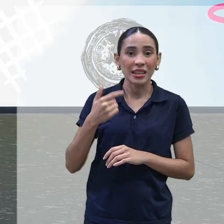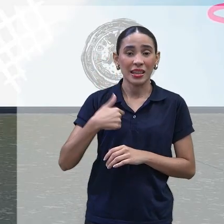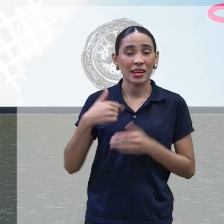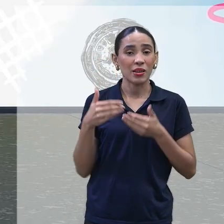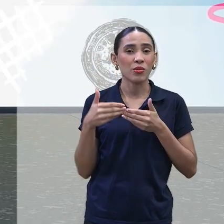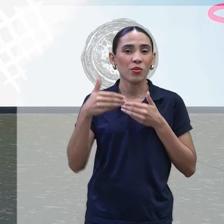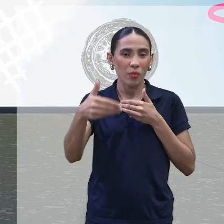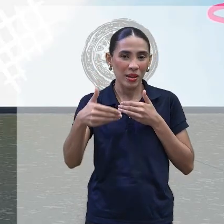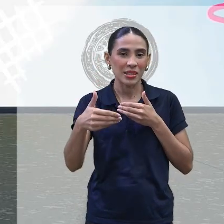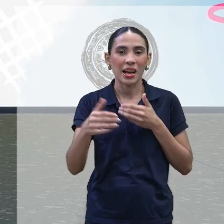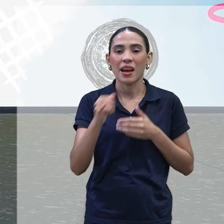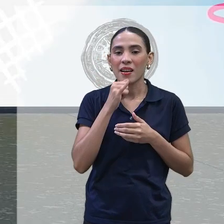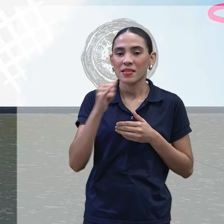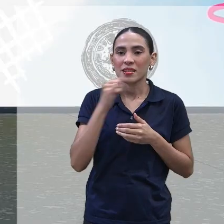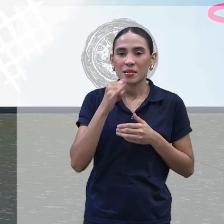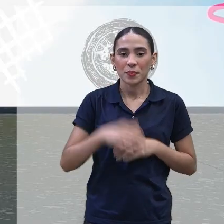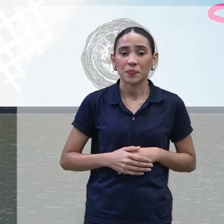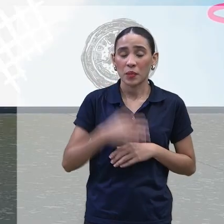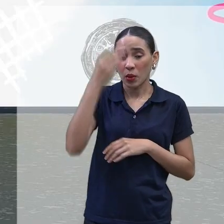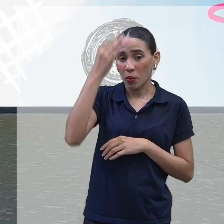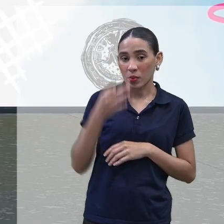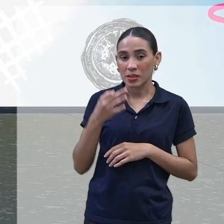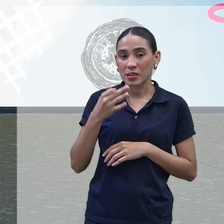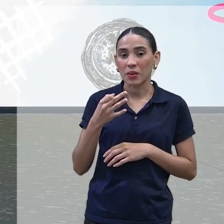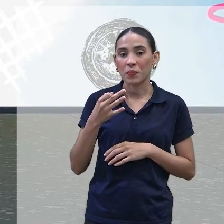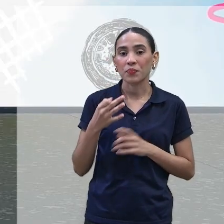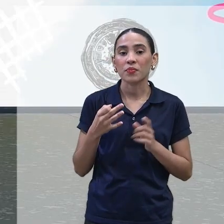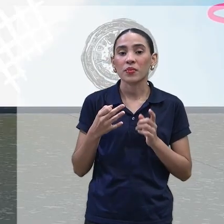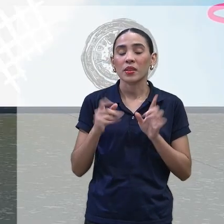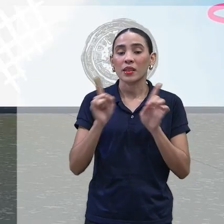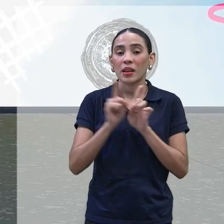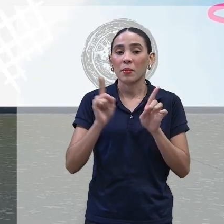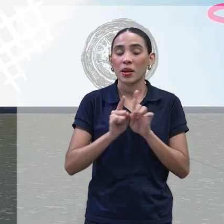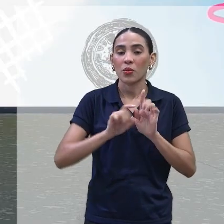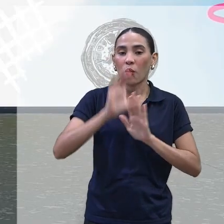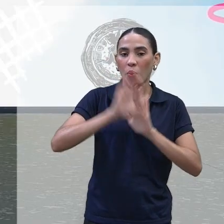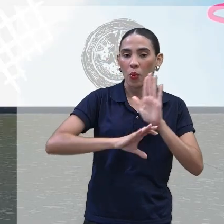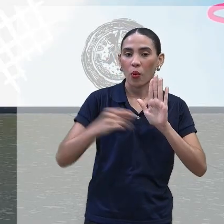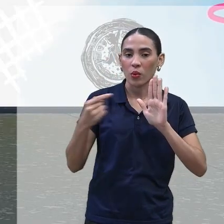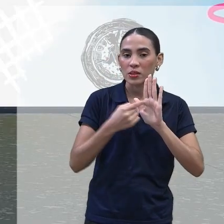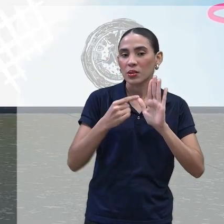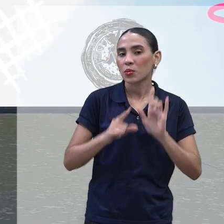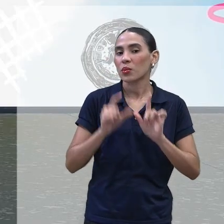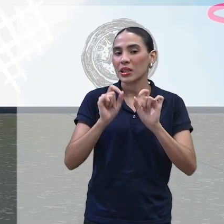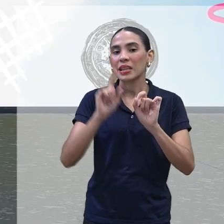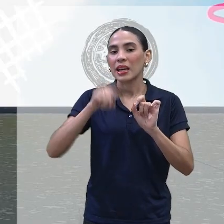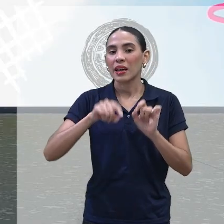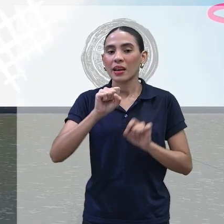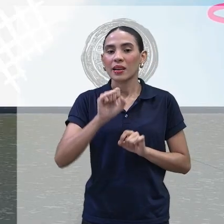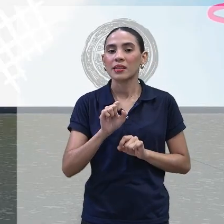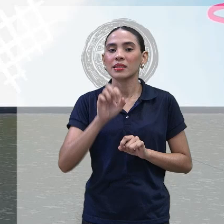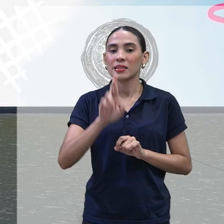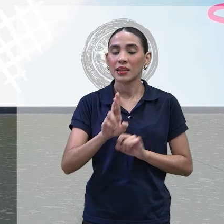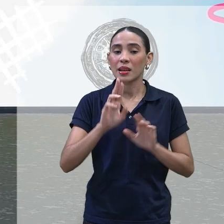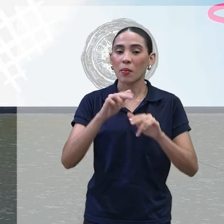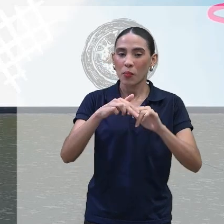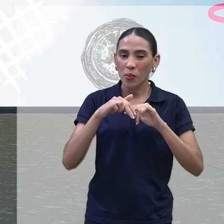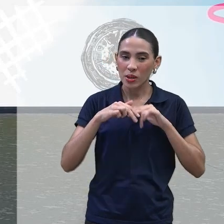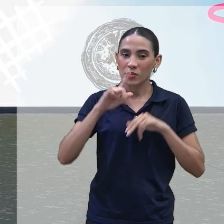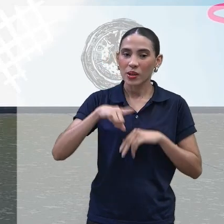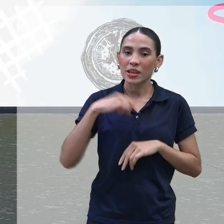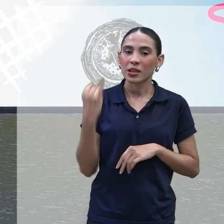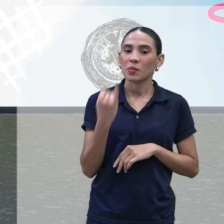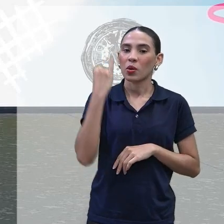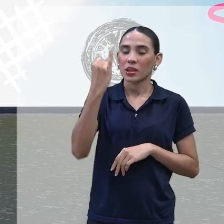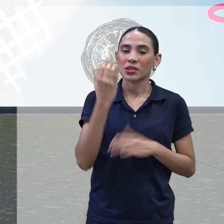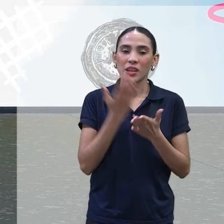partir da compreensão, da conceituação do que é o ser. Por isso que é muito importante a